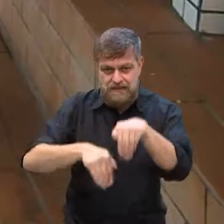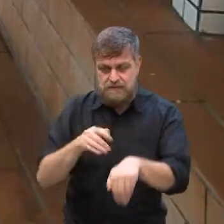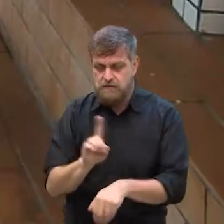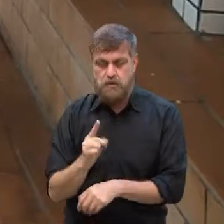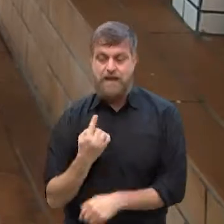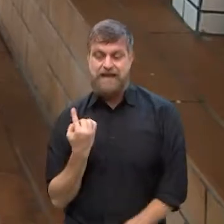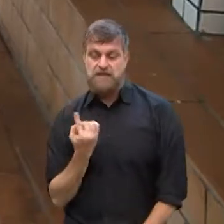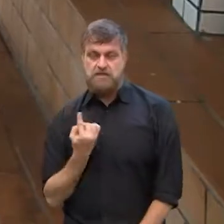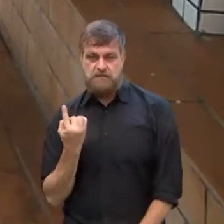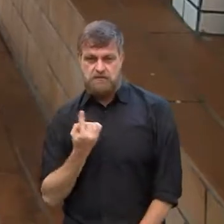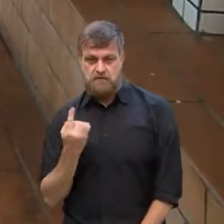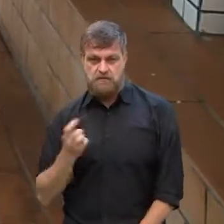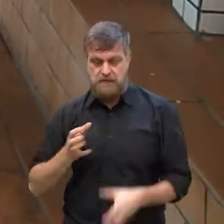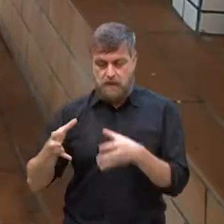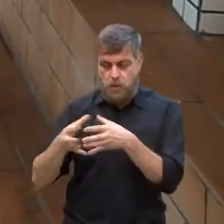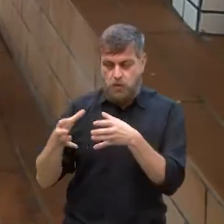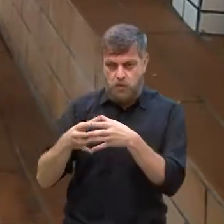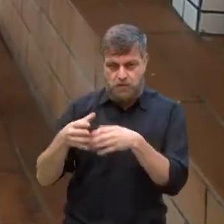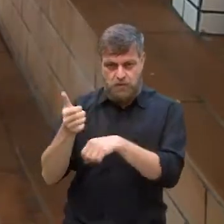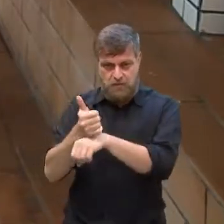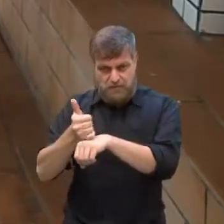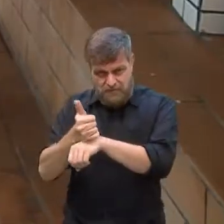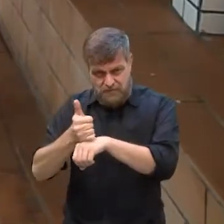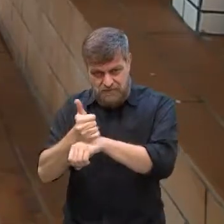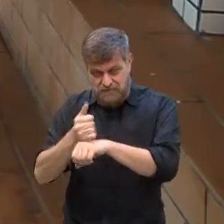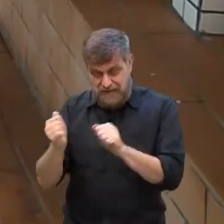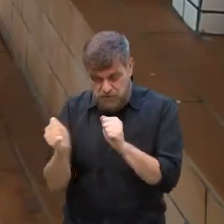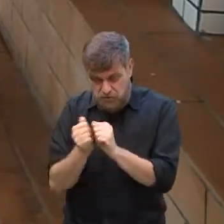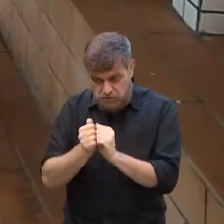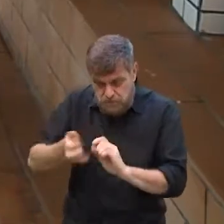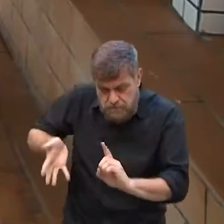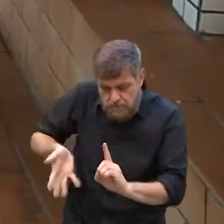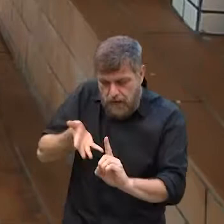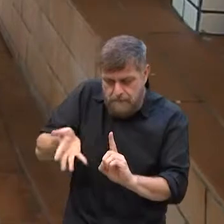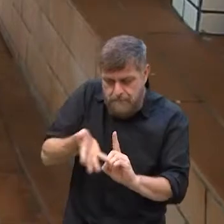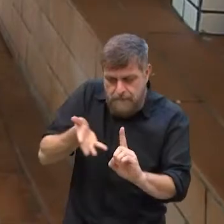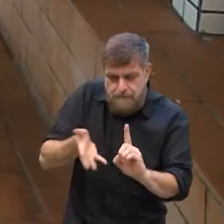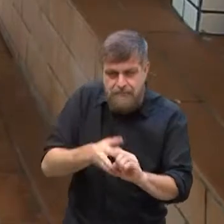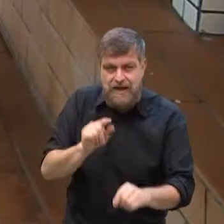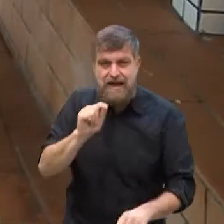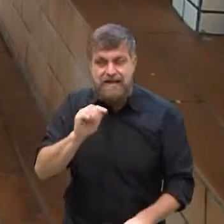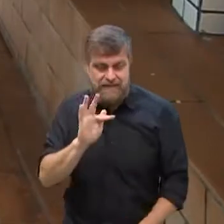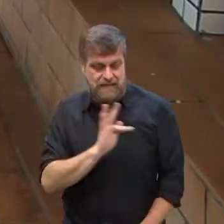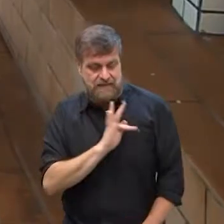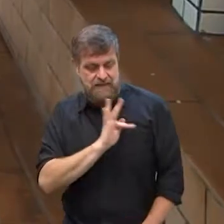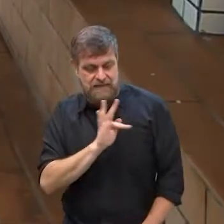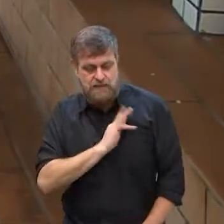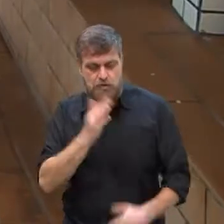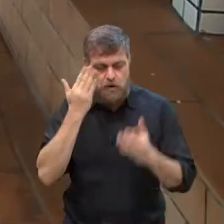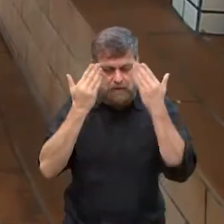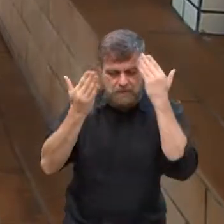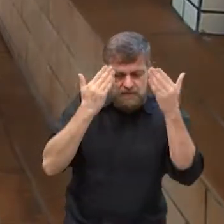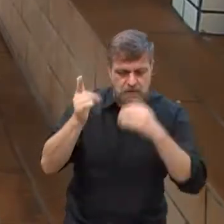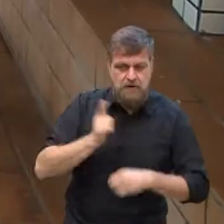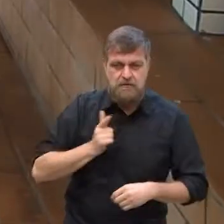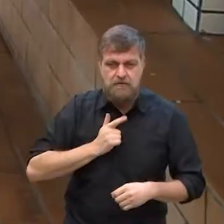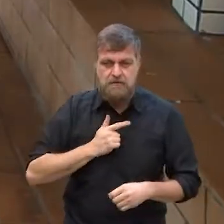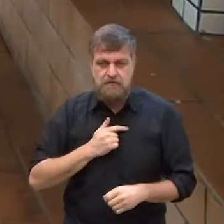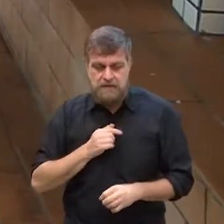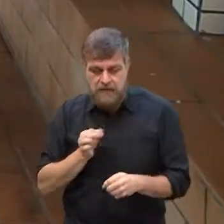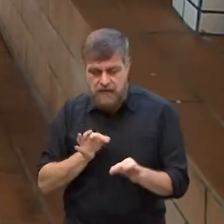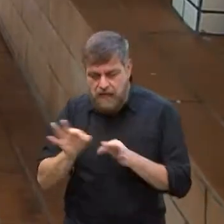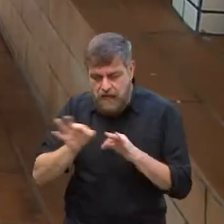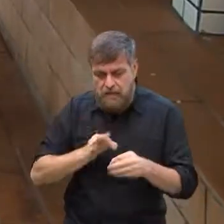individual, porque você tem um corpo técnico gigantesco atrás de você. Exato. Quem são seus treinadores, psicólogo, tem nutricionista,